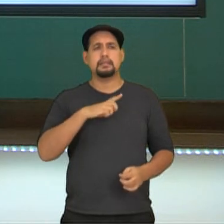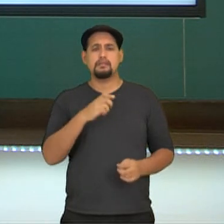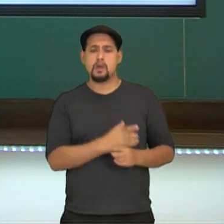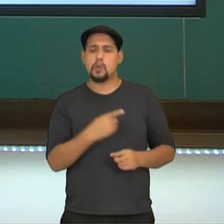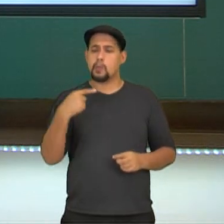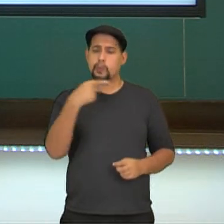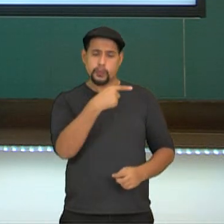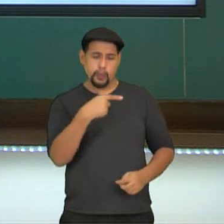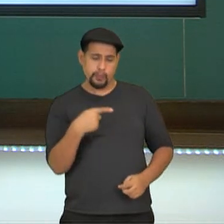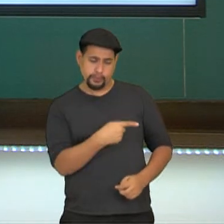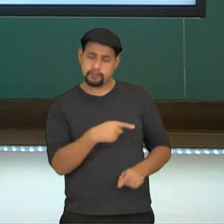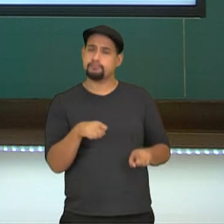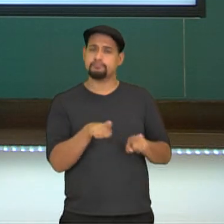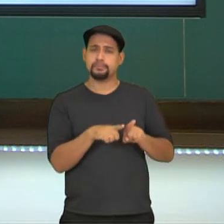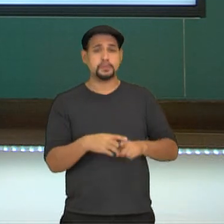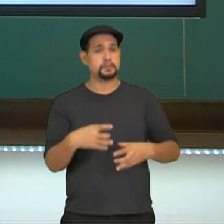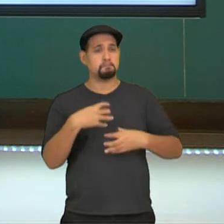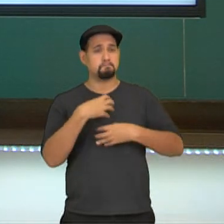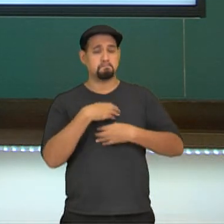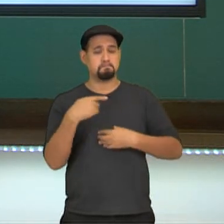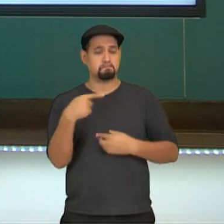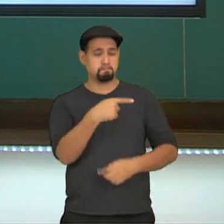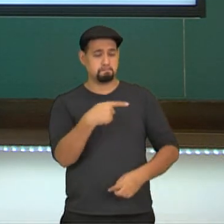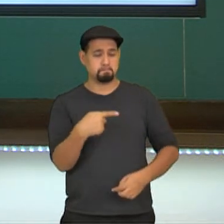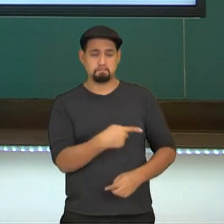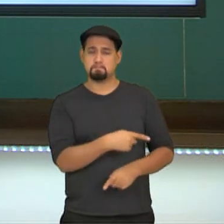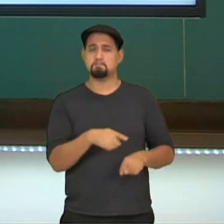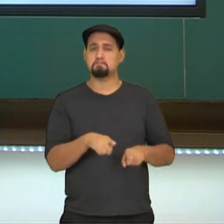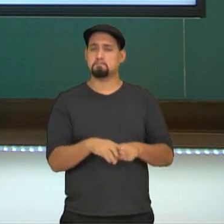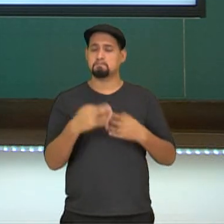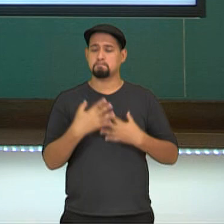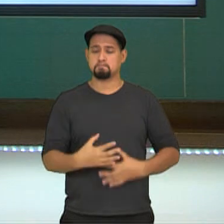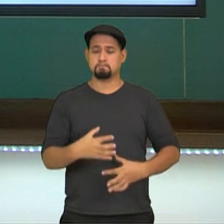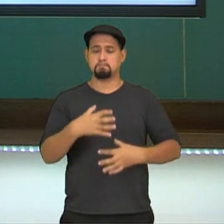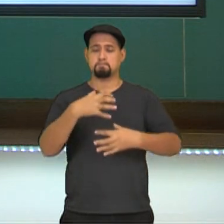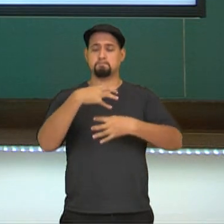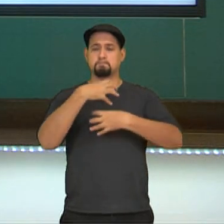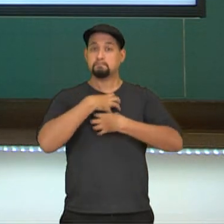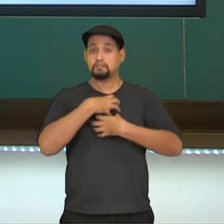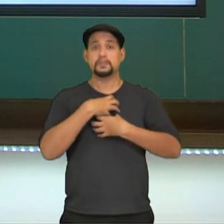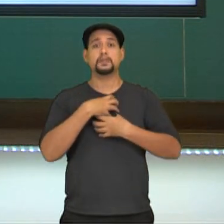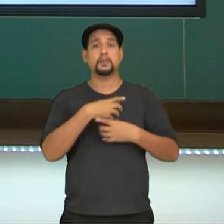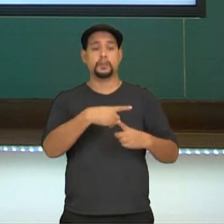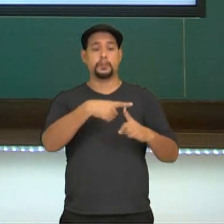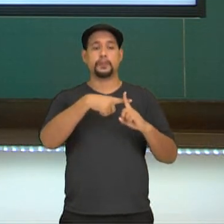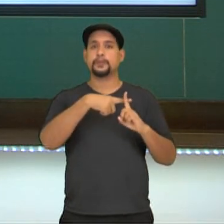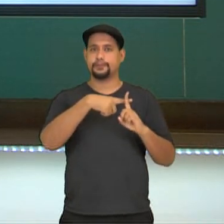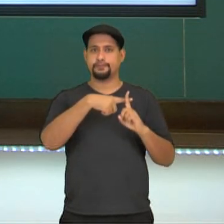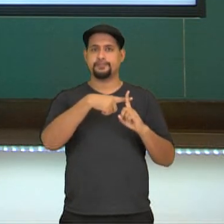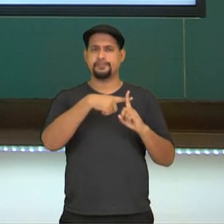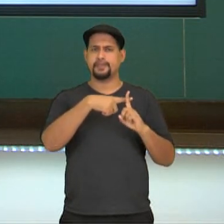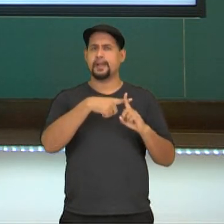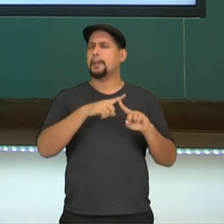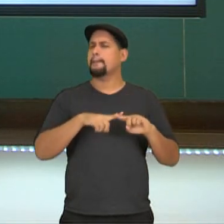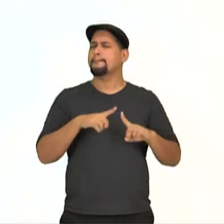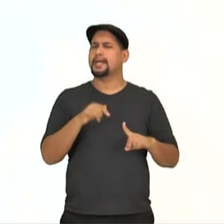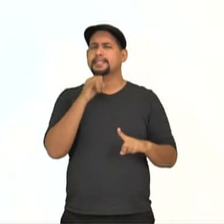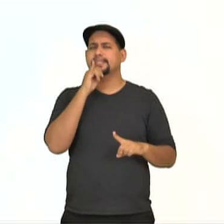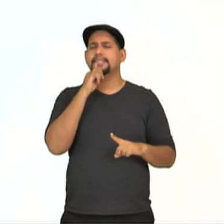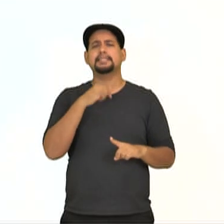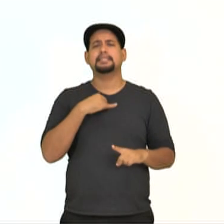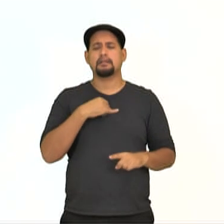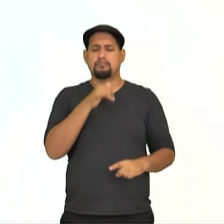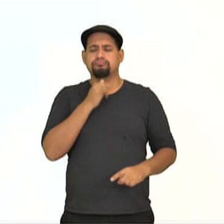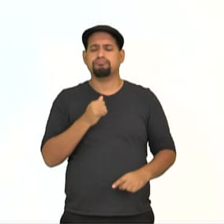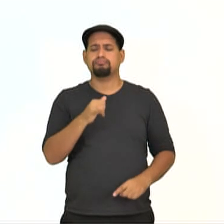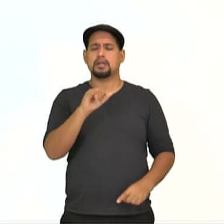campo e o mesmo sentido do campo para uma carga de prova sensora positiva. Agora, e se a carga sensora